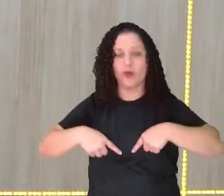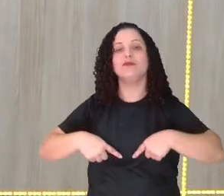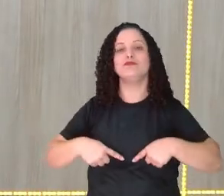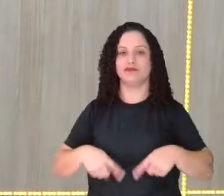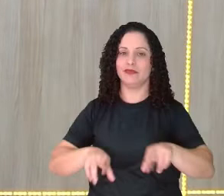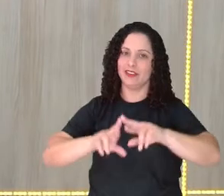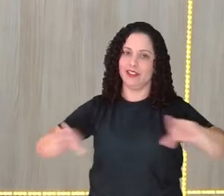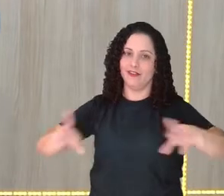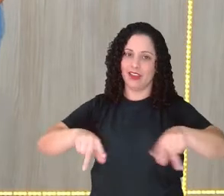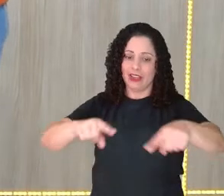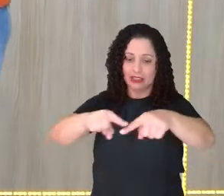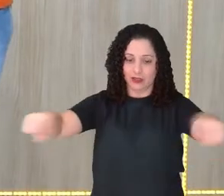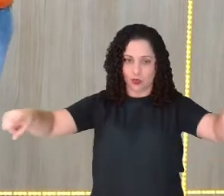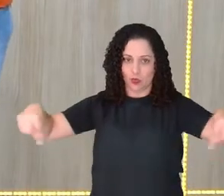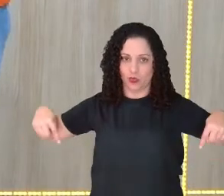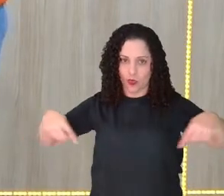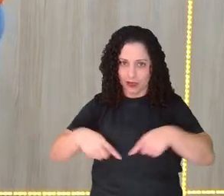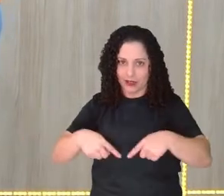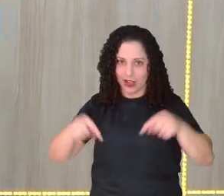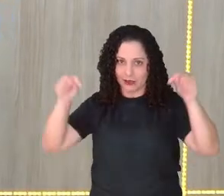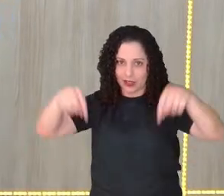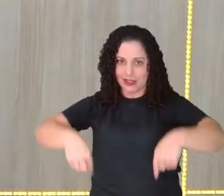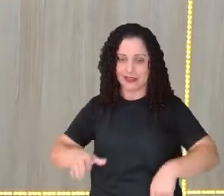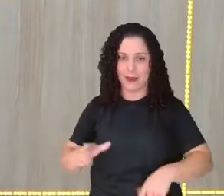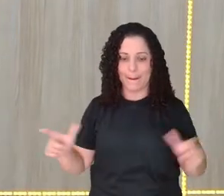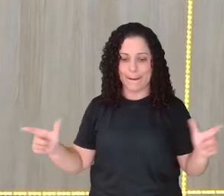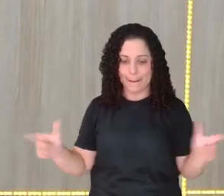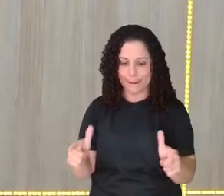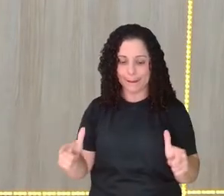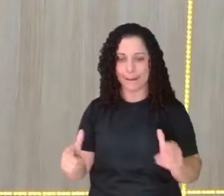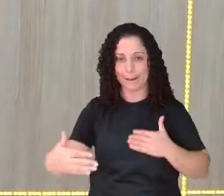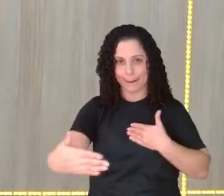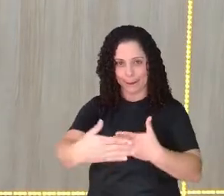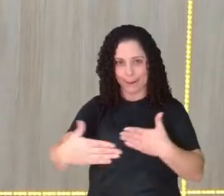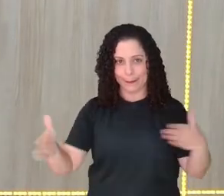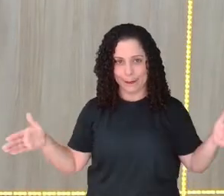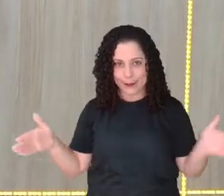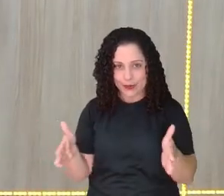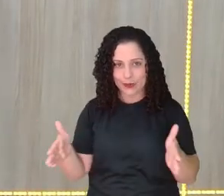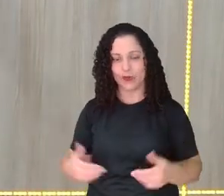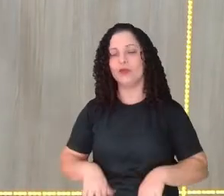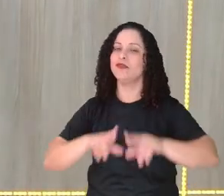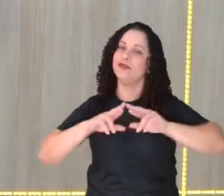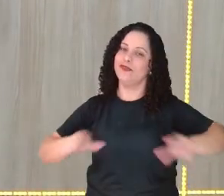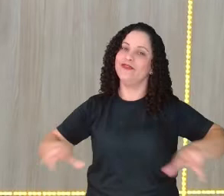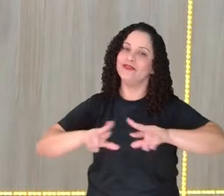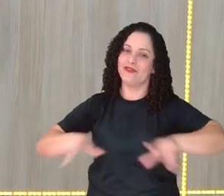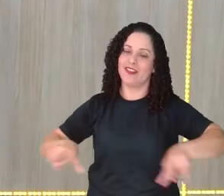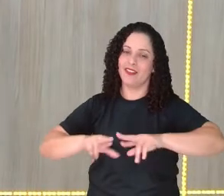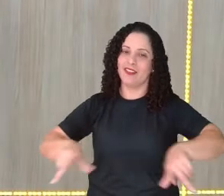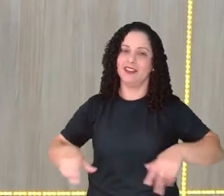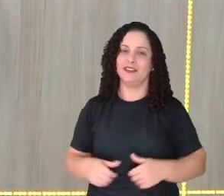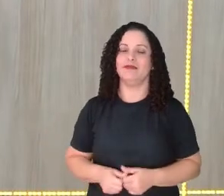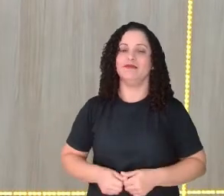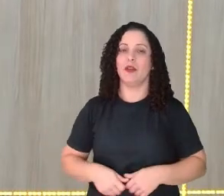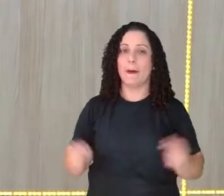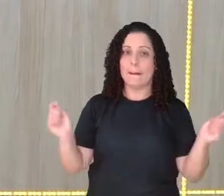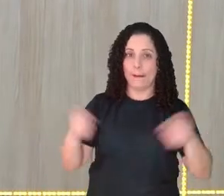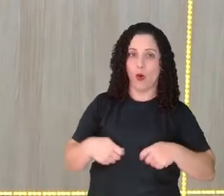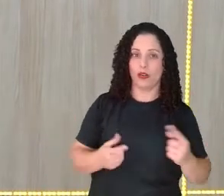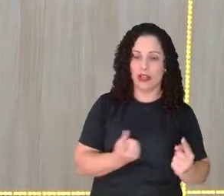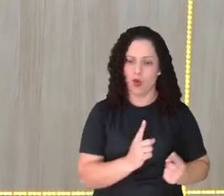no quadrado, tá? Que é lá do boxe, tá bom? Então, tem a possibilidade de sair,